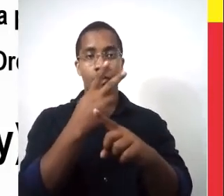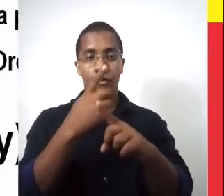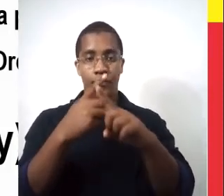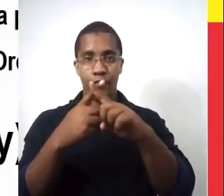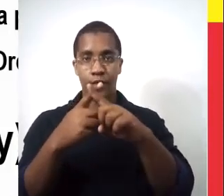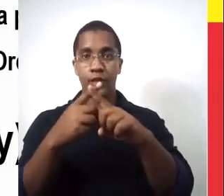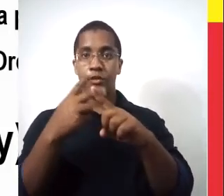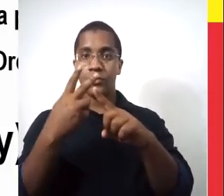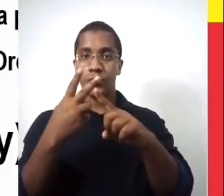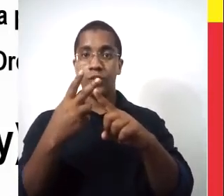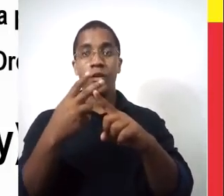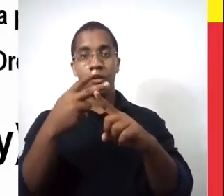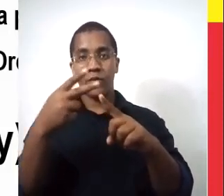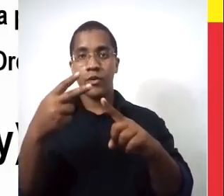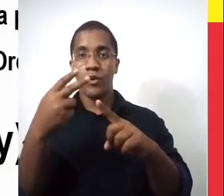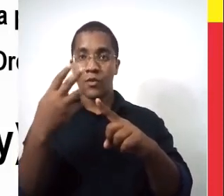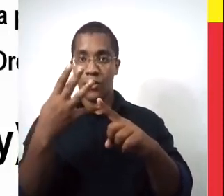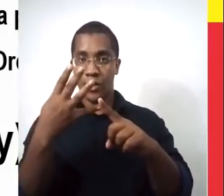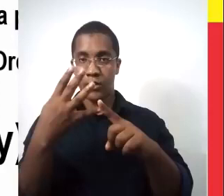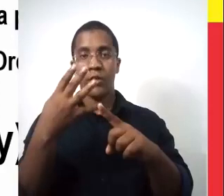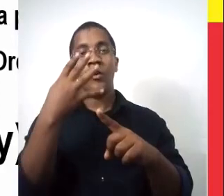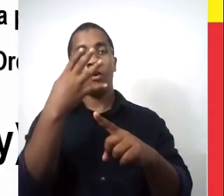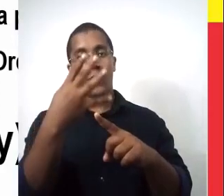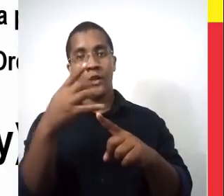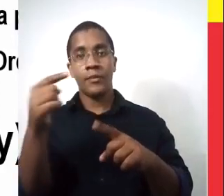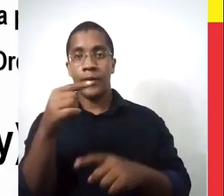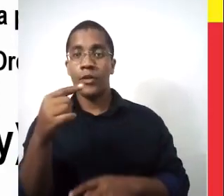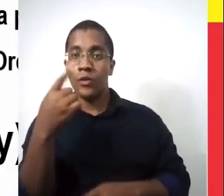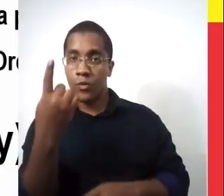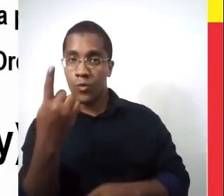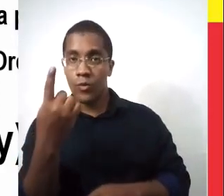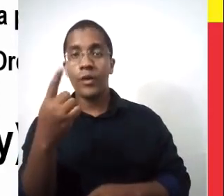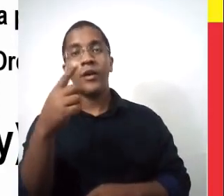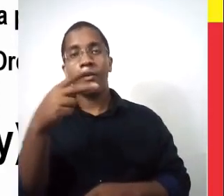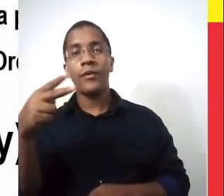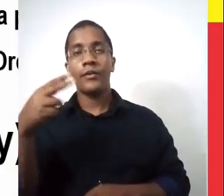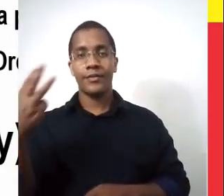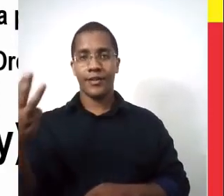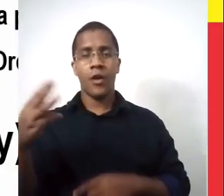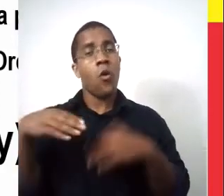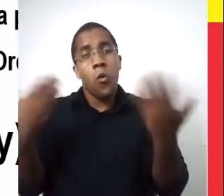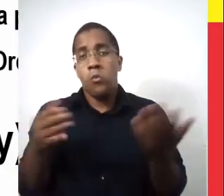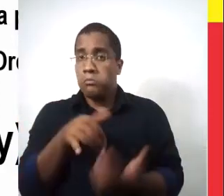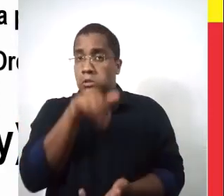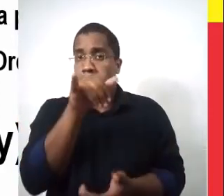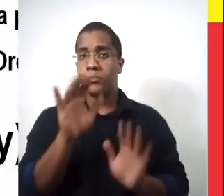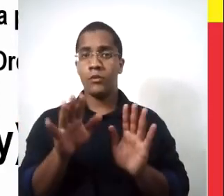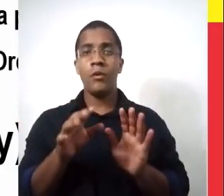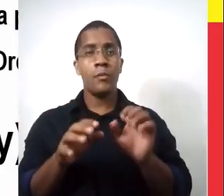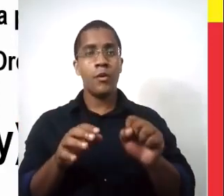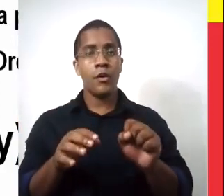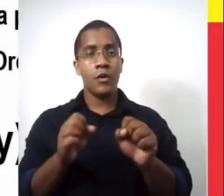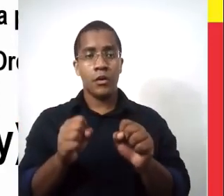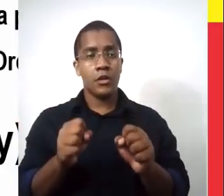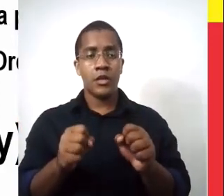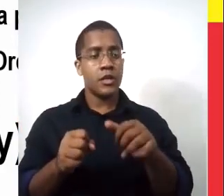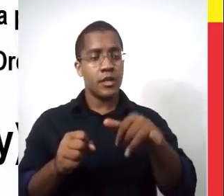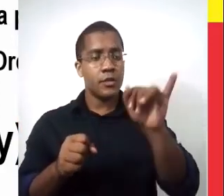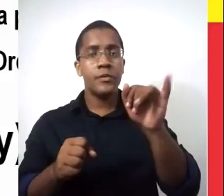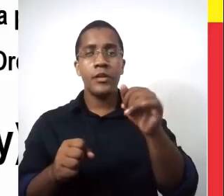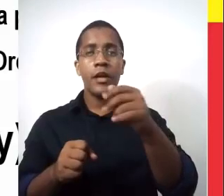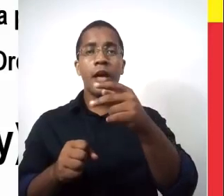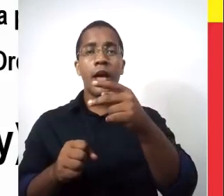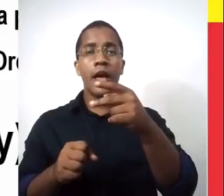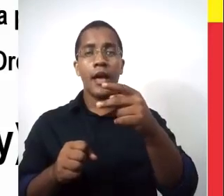2 vezes 2, 4. 4 menos 1, 3. Certo? Ou então, posso fazer usando o y. Y é igual a 2 vezes